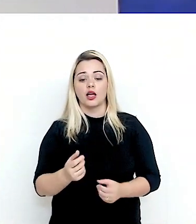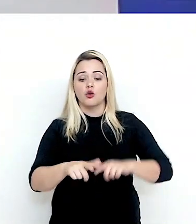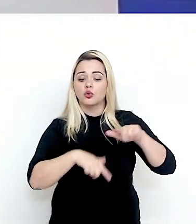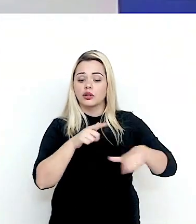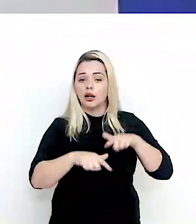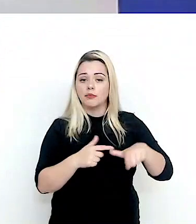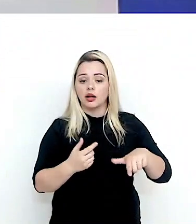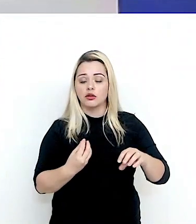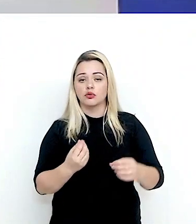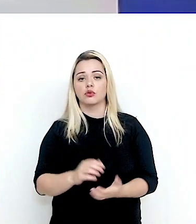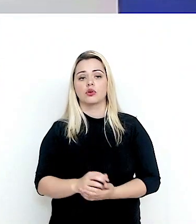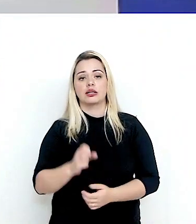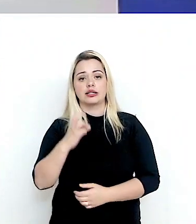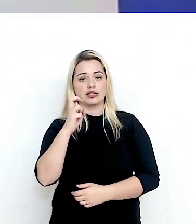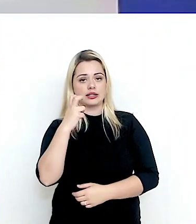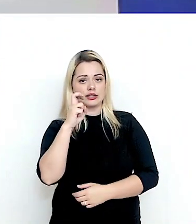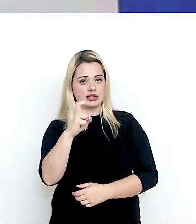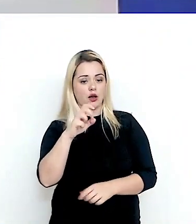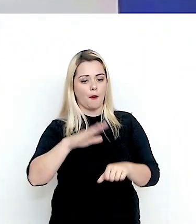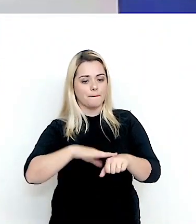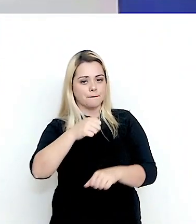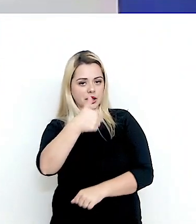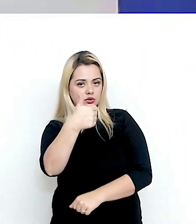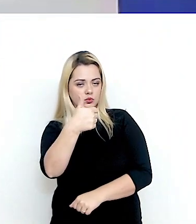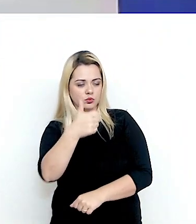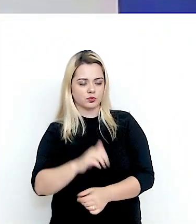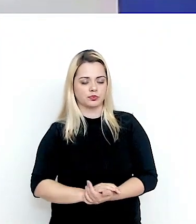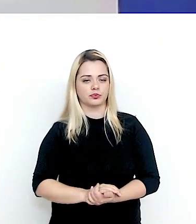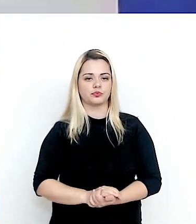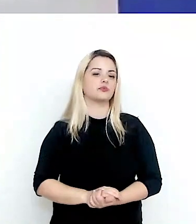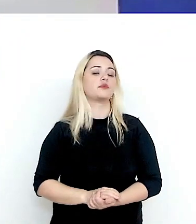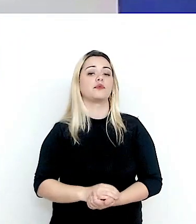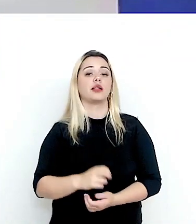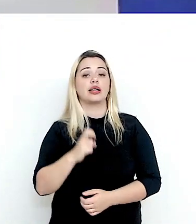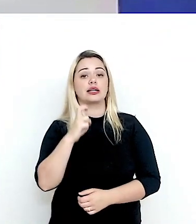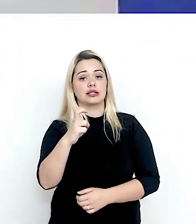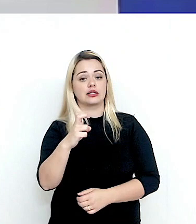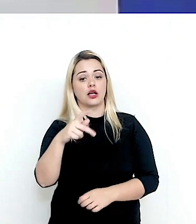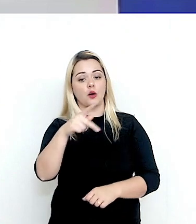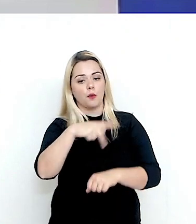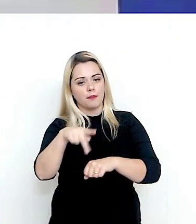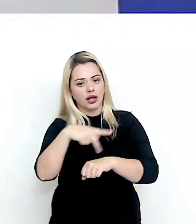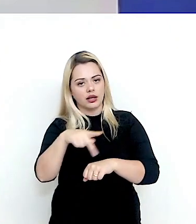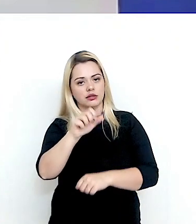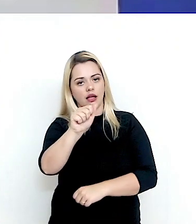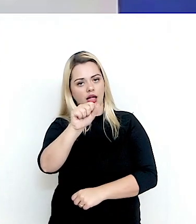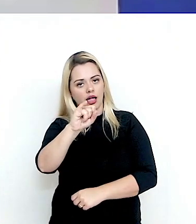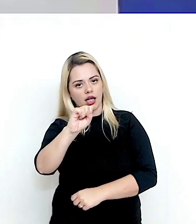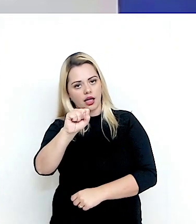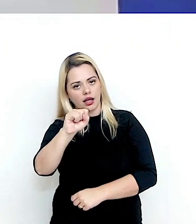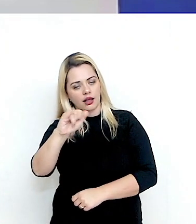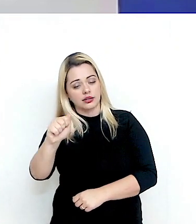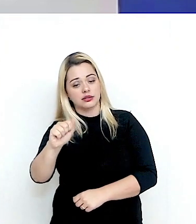coordenação 5 mais um nação forma os periódicos entre cinco países da Ásia Central um